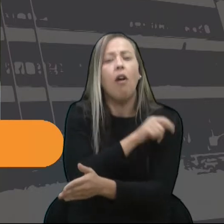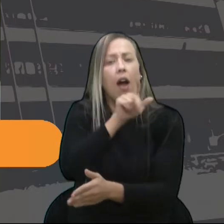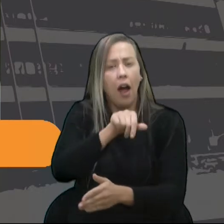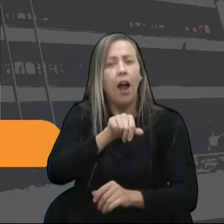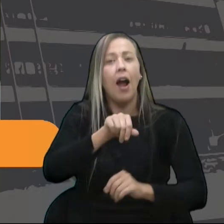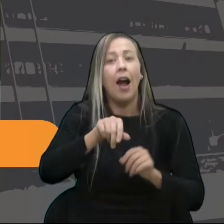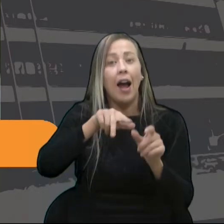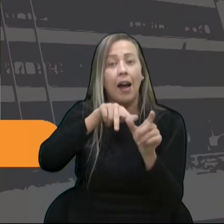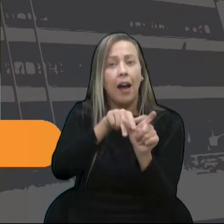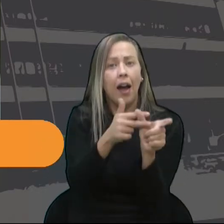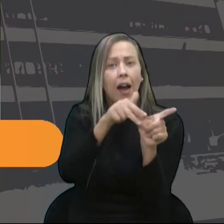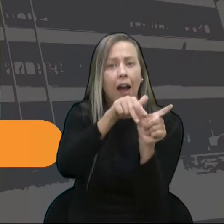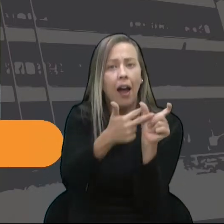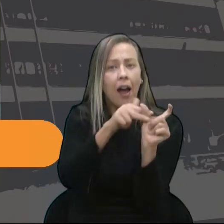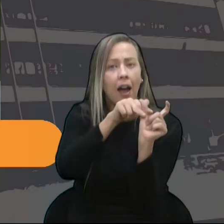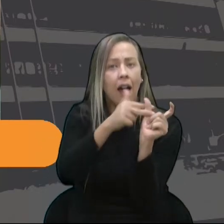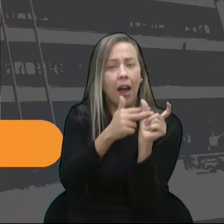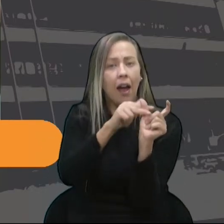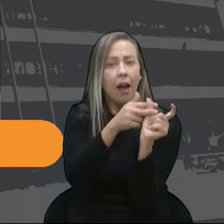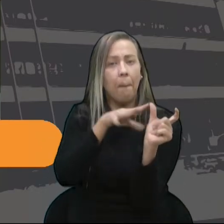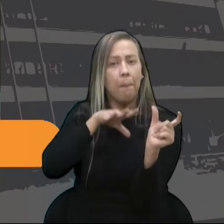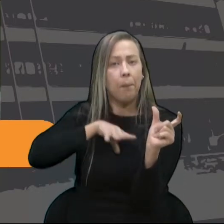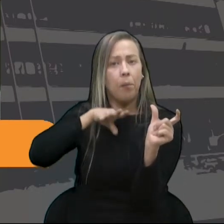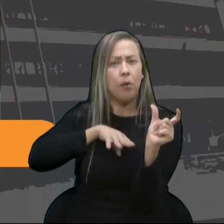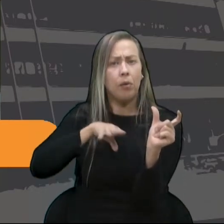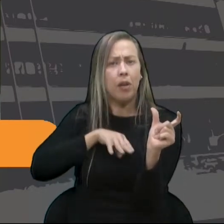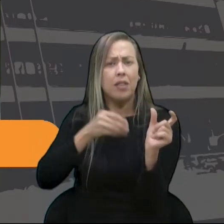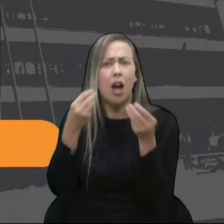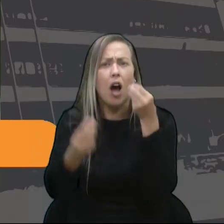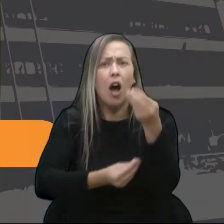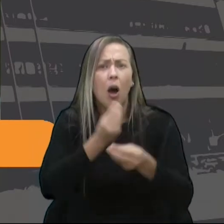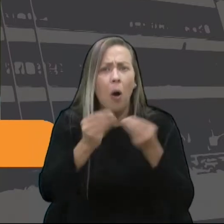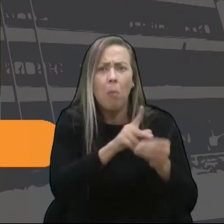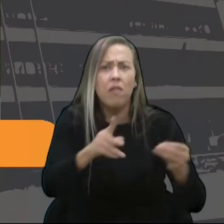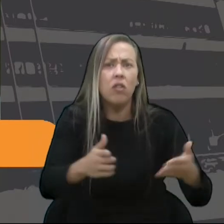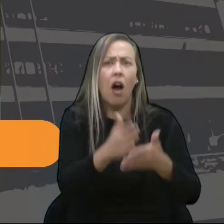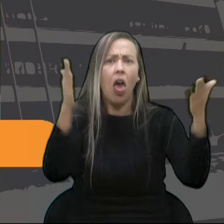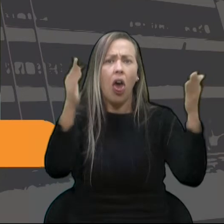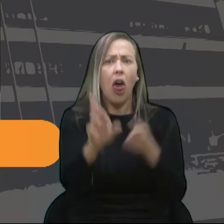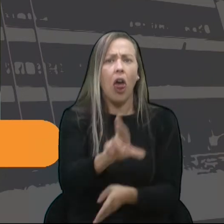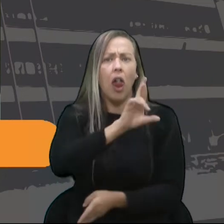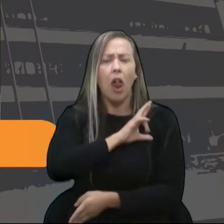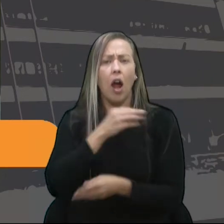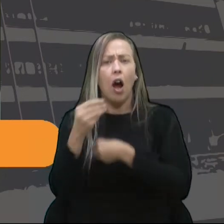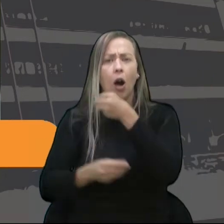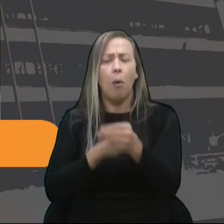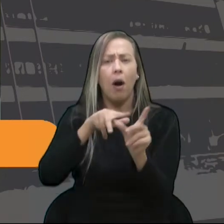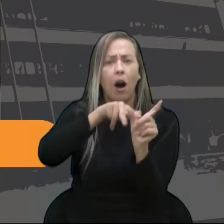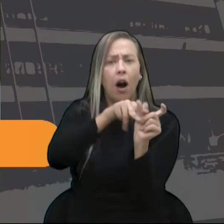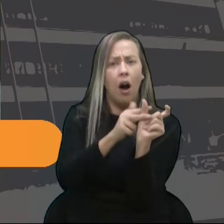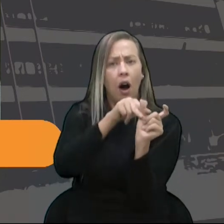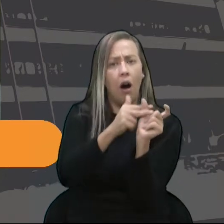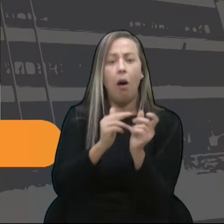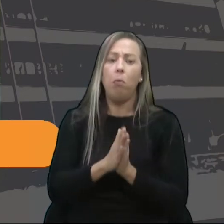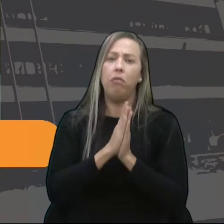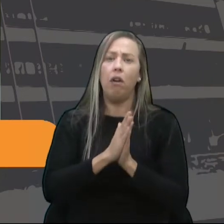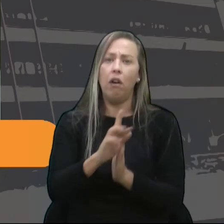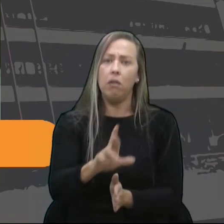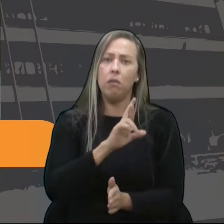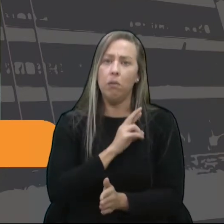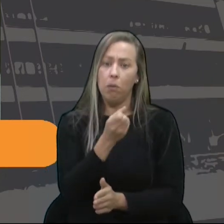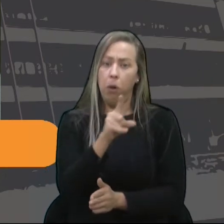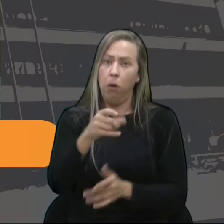questão gramatical, né, ortografia. E, professor, como é que o senhor vai botar ortografia? Eu falei, meu filho, se você não